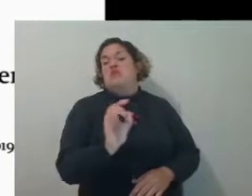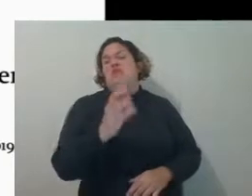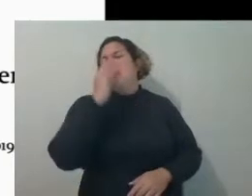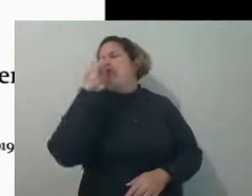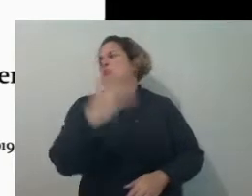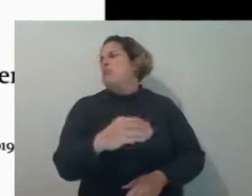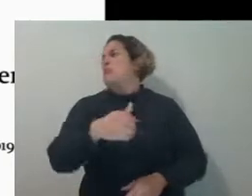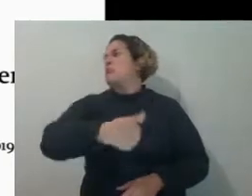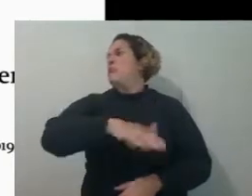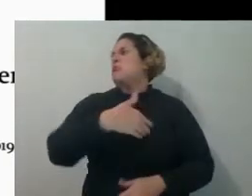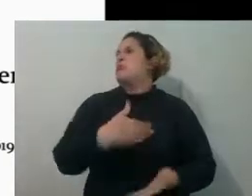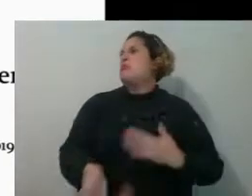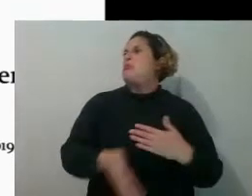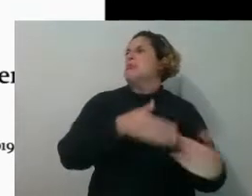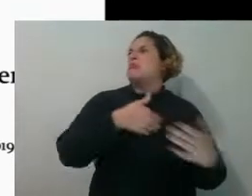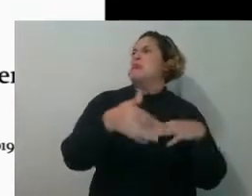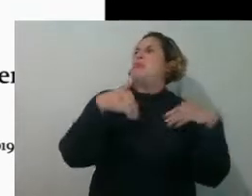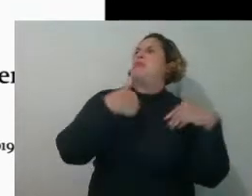de ignorância.